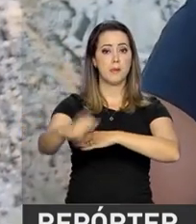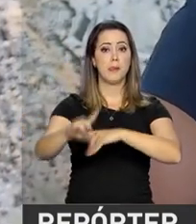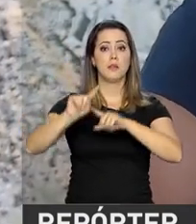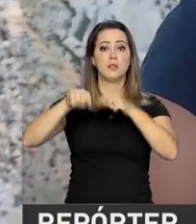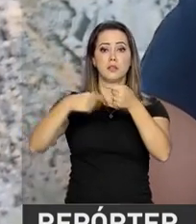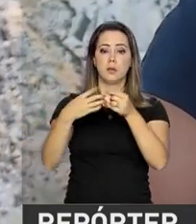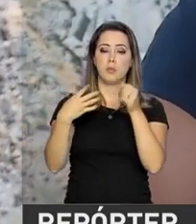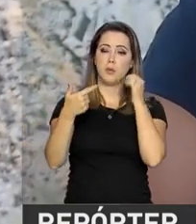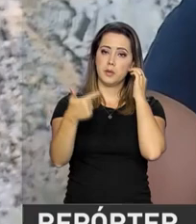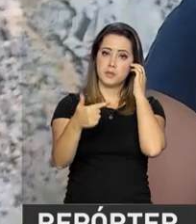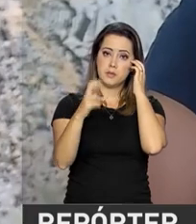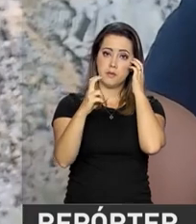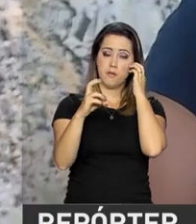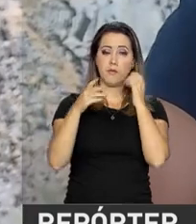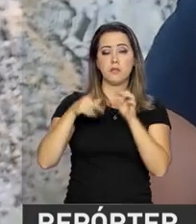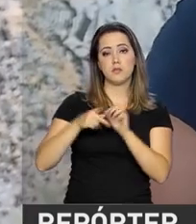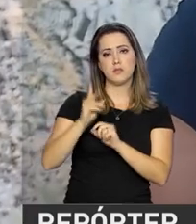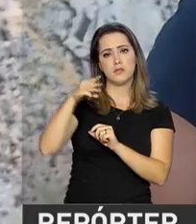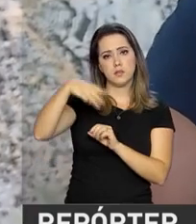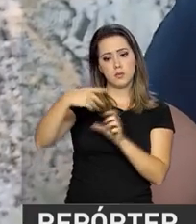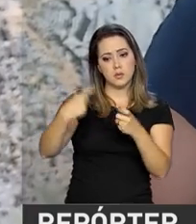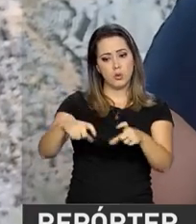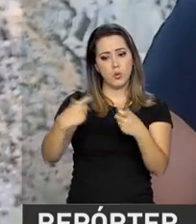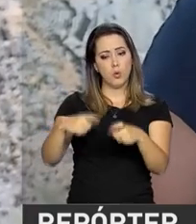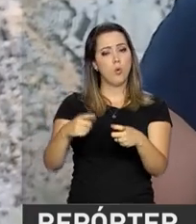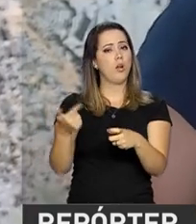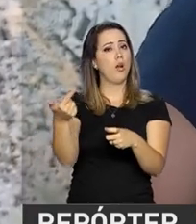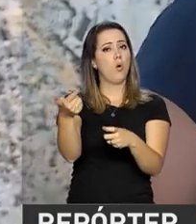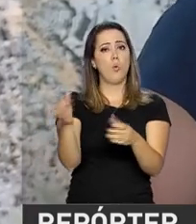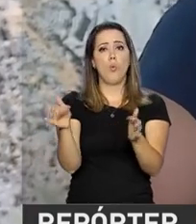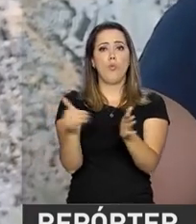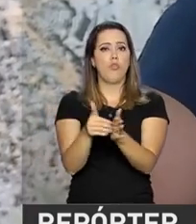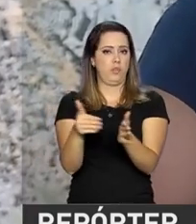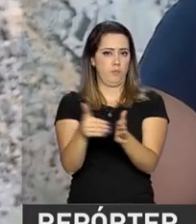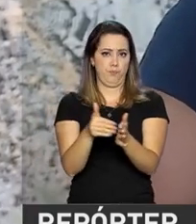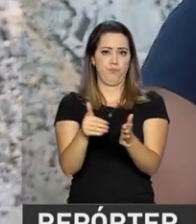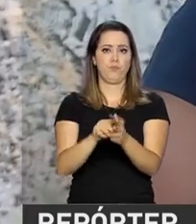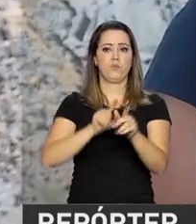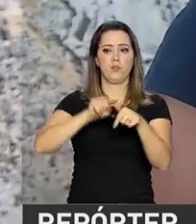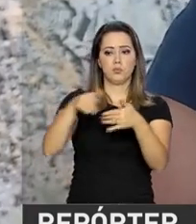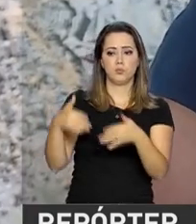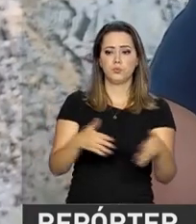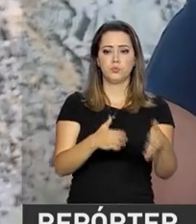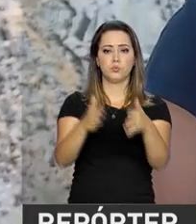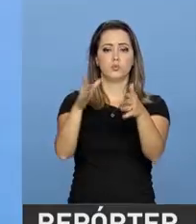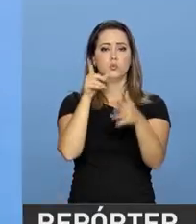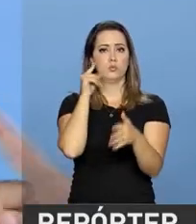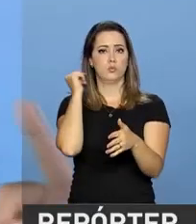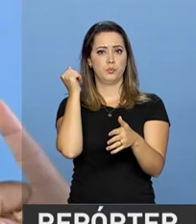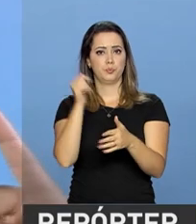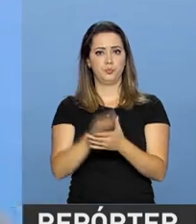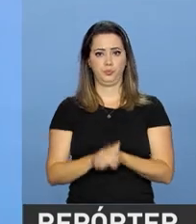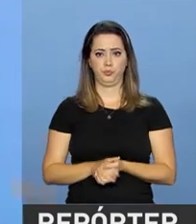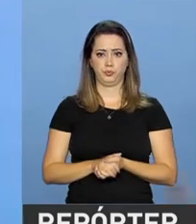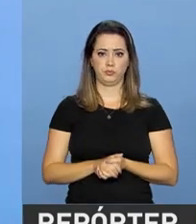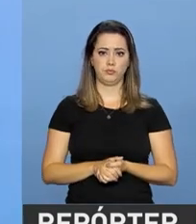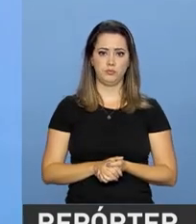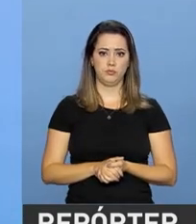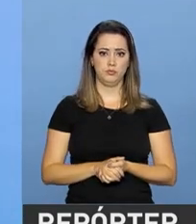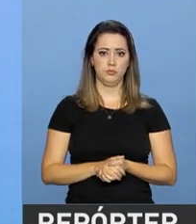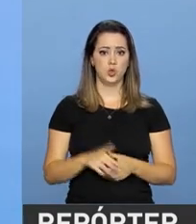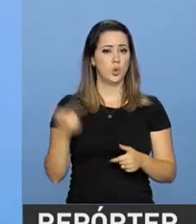quilômetros até a última estação de bombeamento do eixo norte para então seguir rumo ao ceará não há mais qualquer